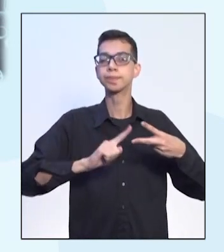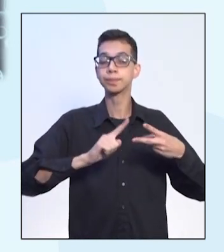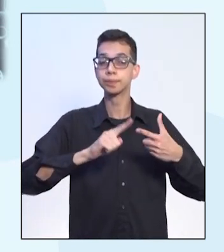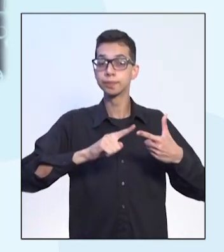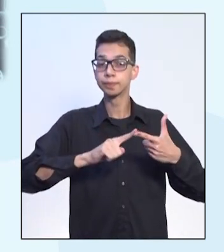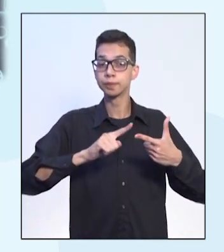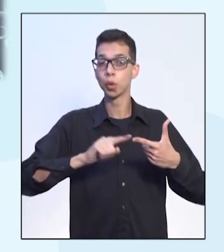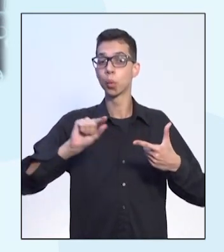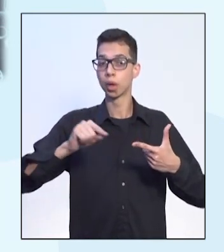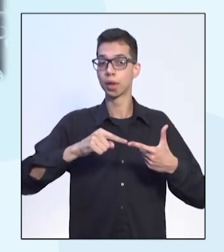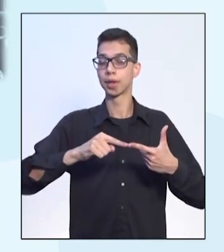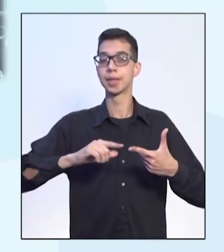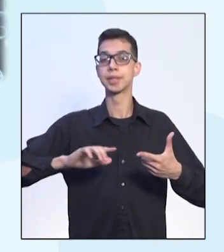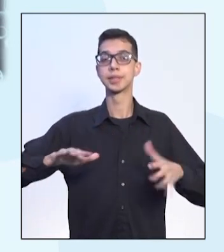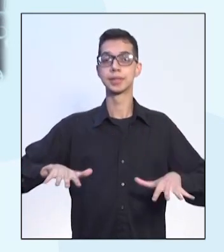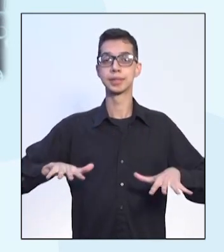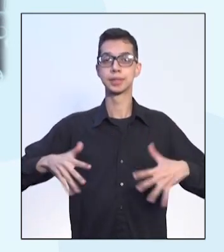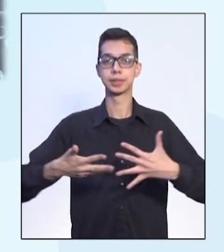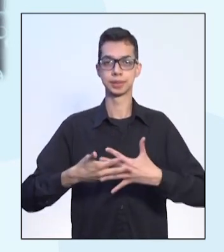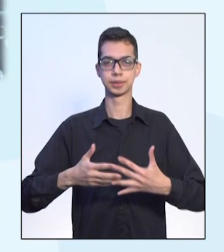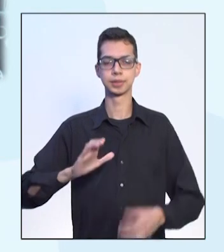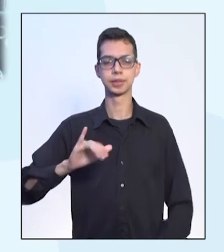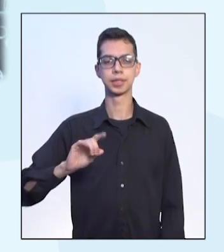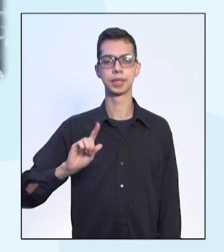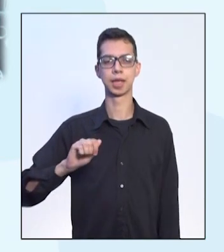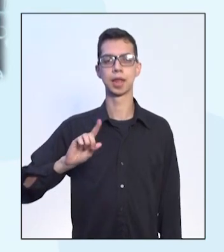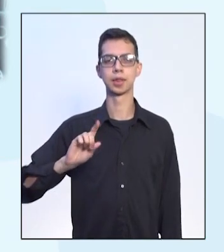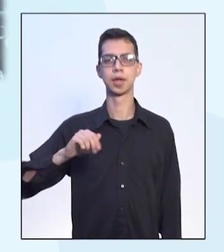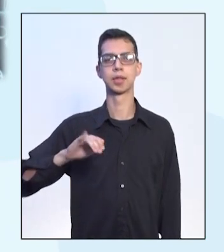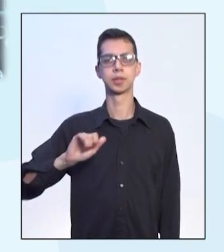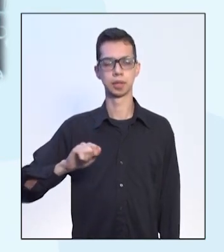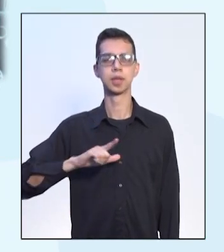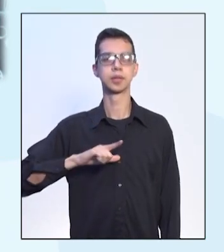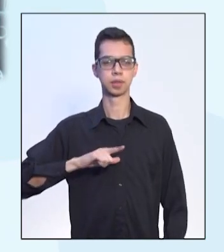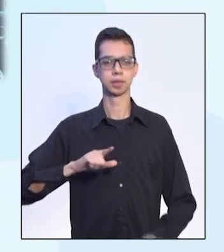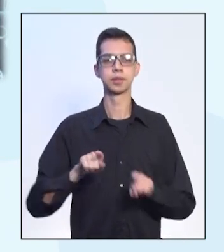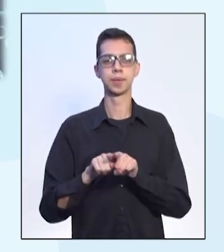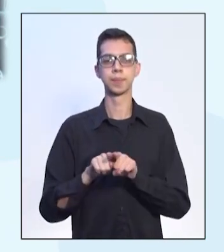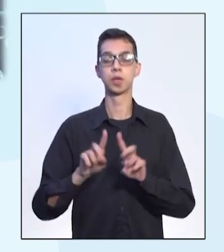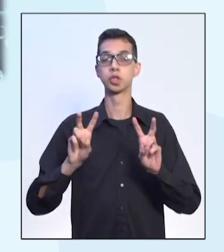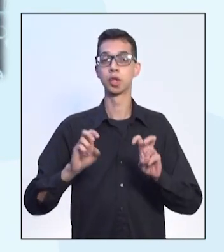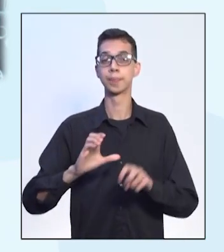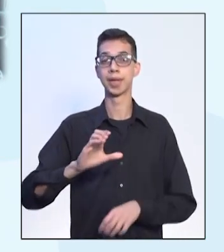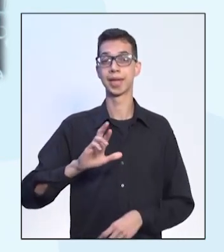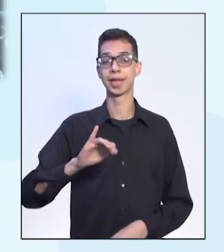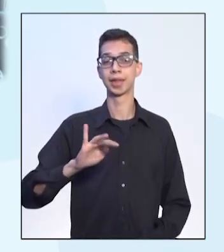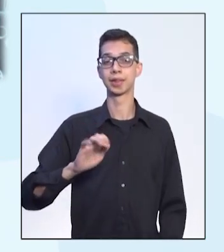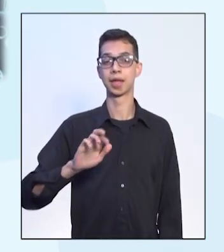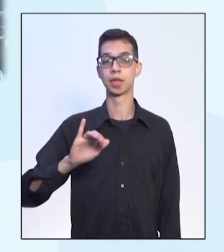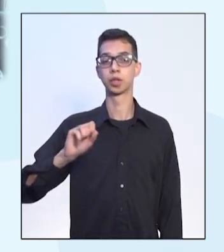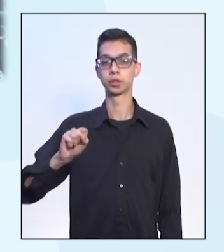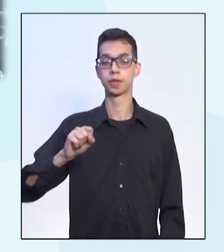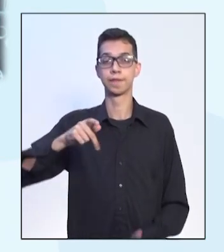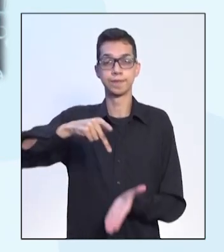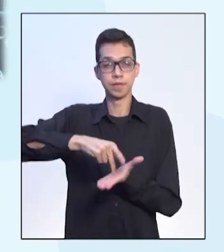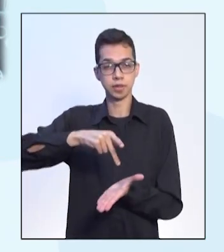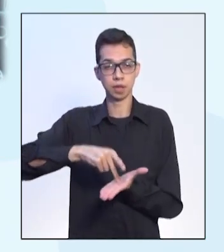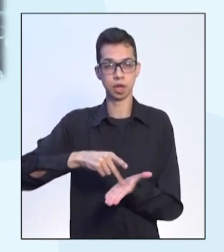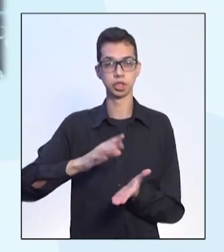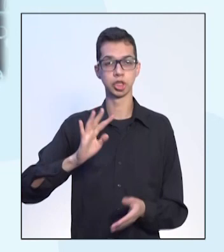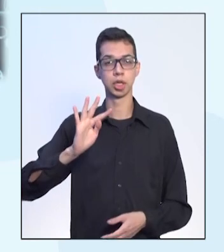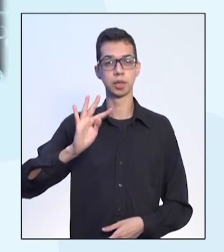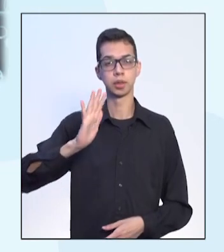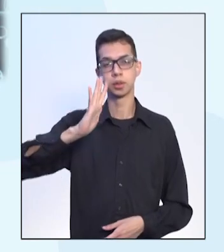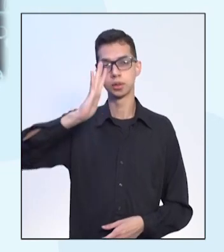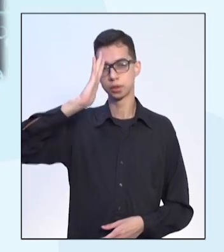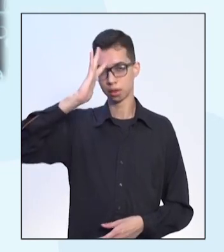noção, digamos assim, gente, uma pesquisa muito interessante, vocês encontram na internet, sobre critérios de verdade, teorias da verdade. Muito bacana para a